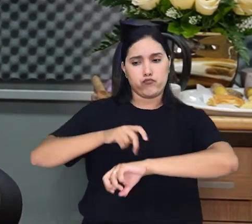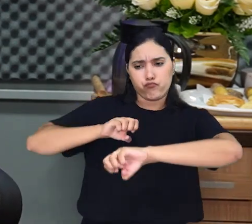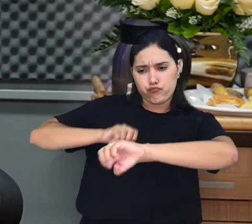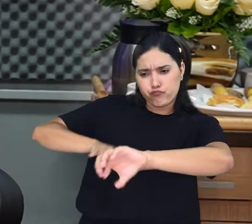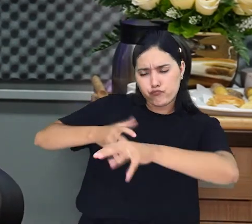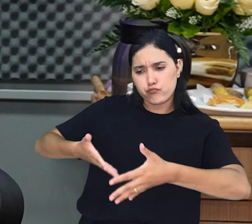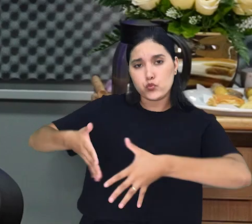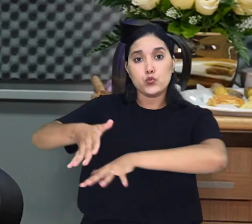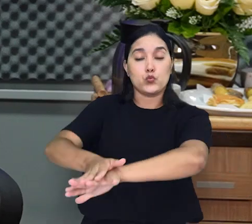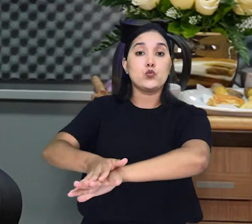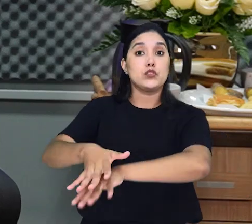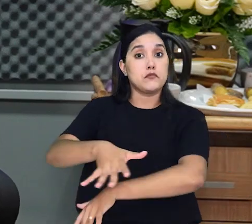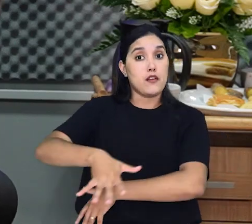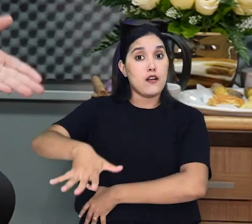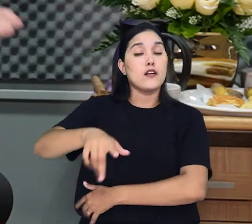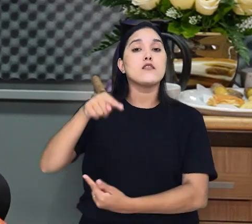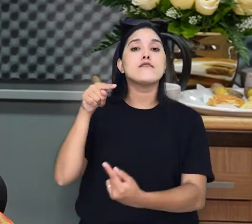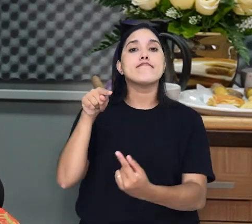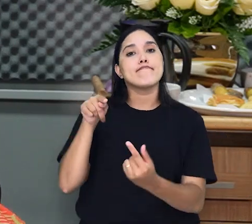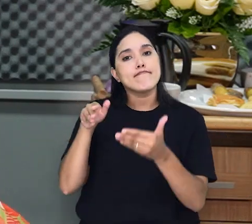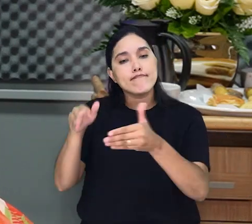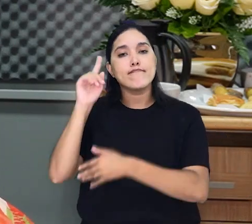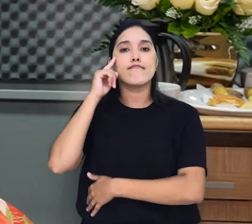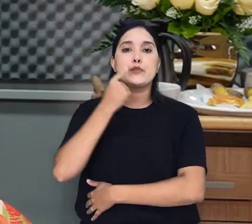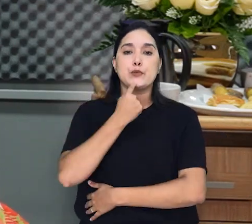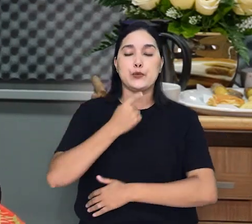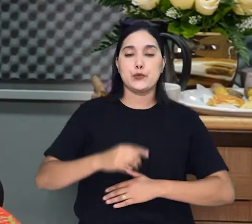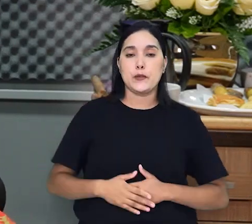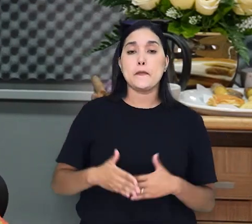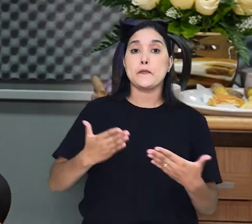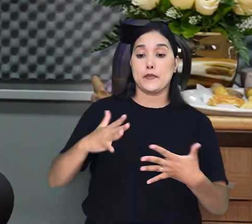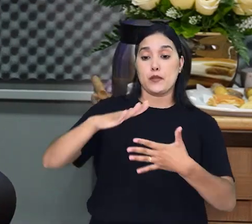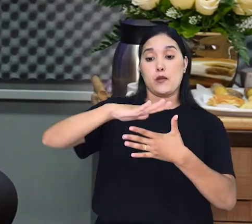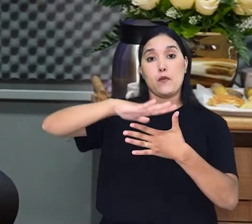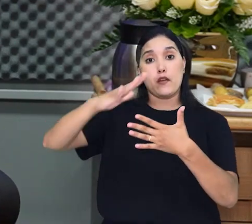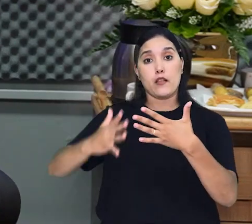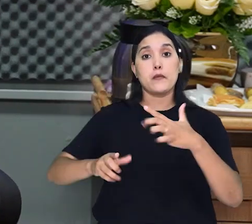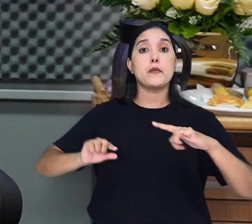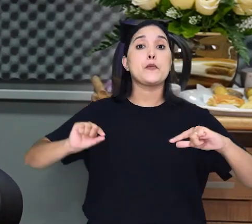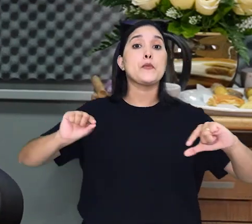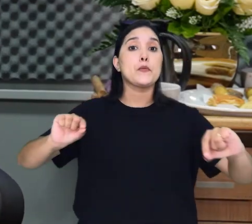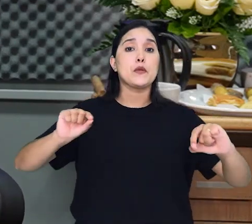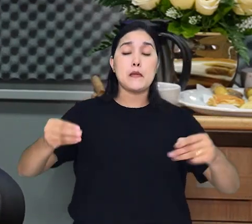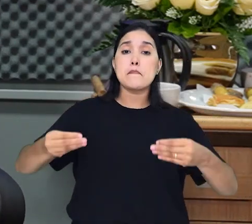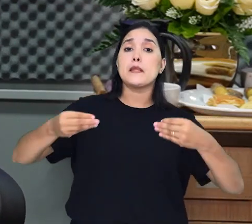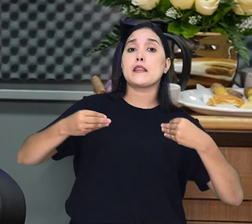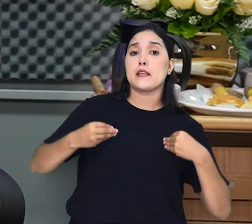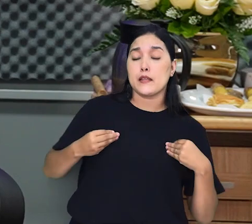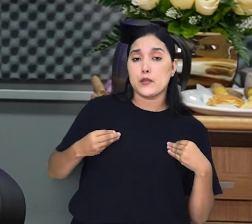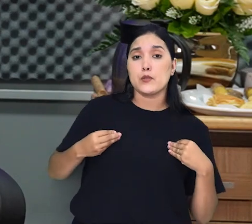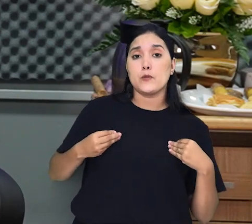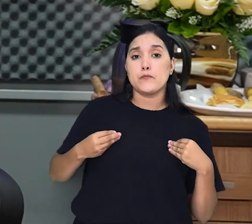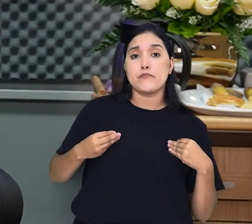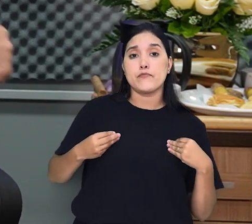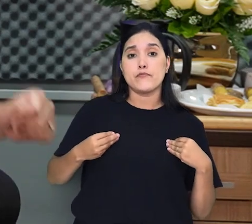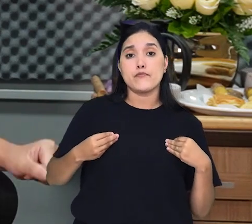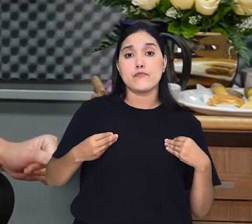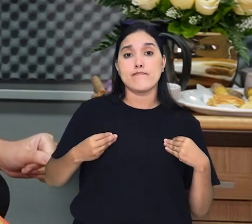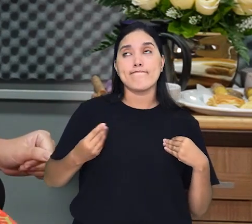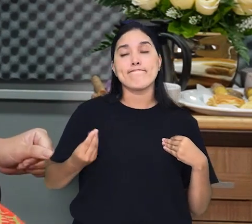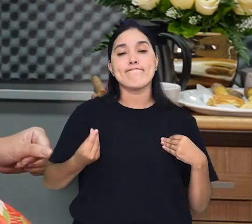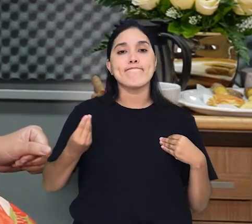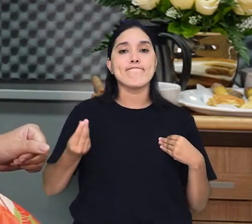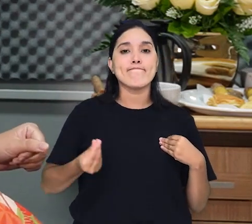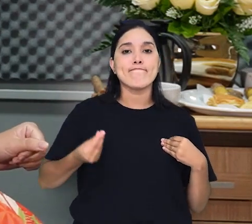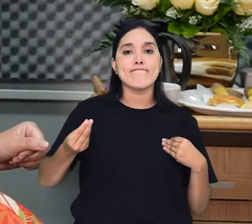também trabalhar na área. Mas a minha área seria a área pedagógica, né? Trabalhar com educação inclusiva para surdos.